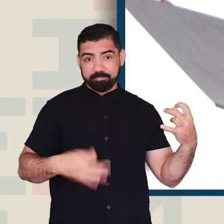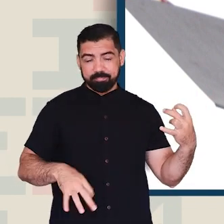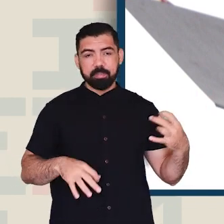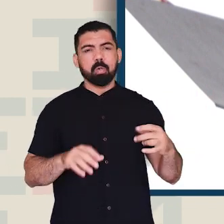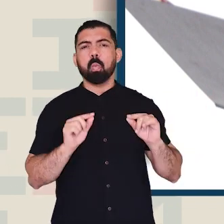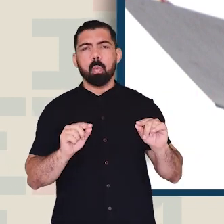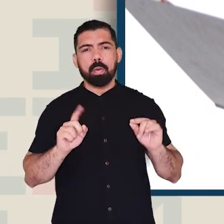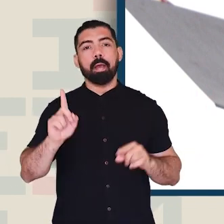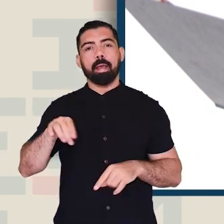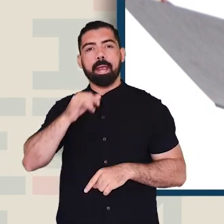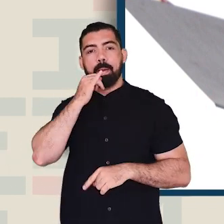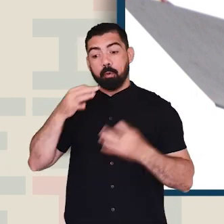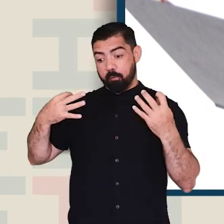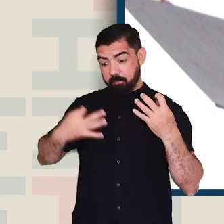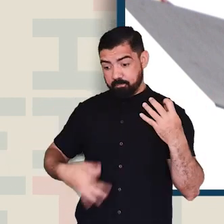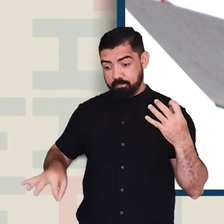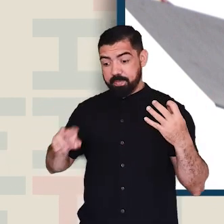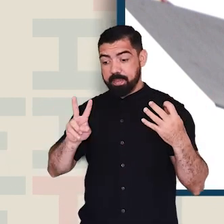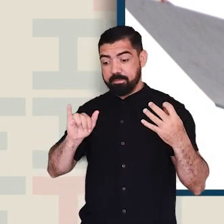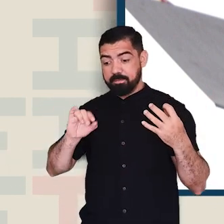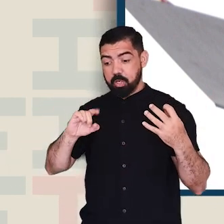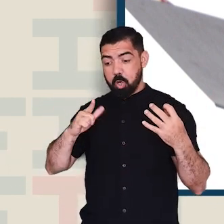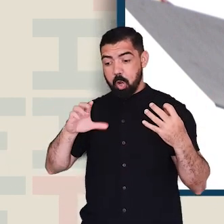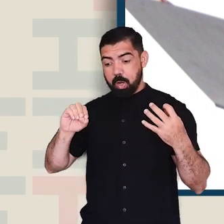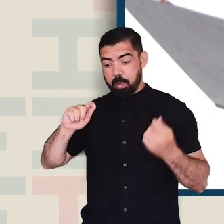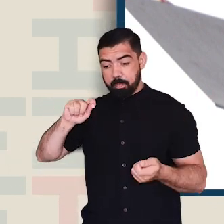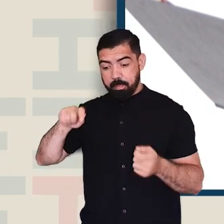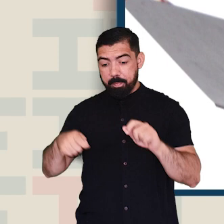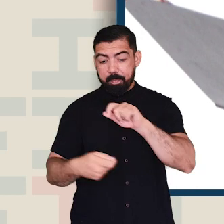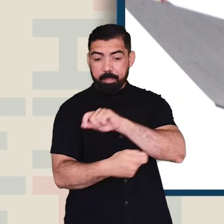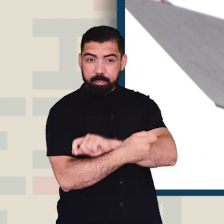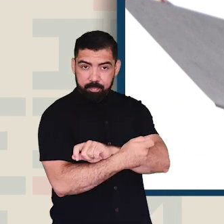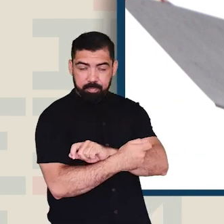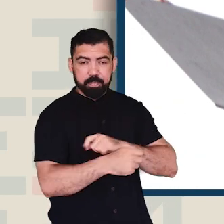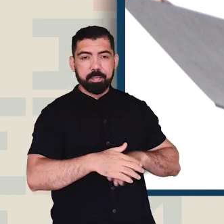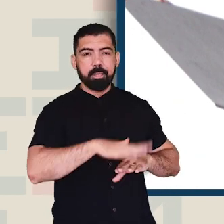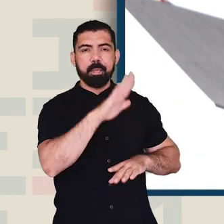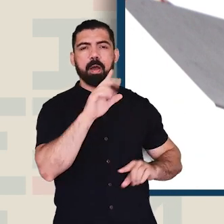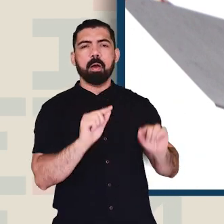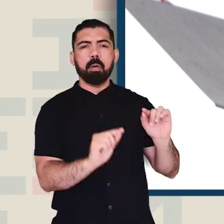um violão e tentaram fazer num formato mais